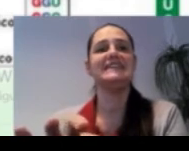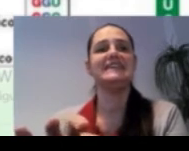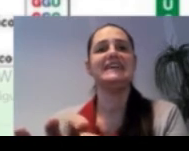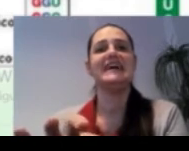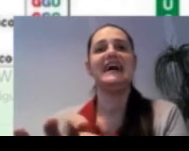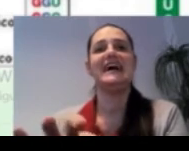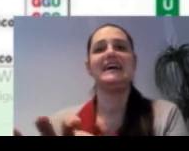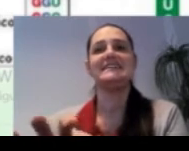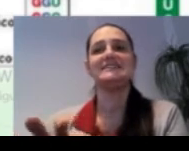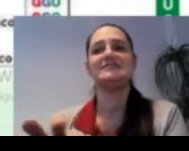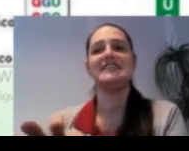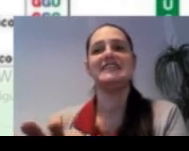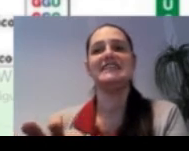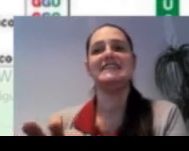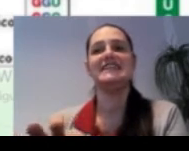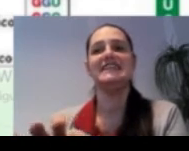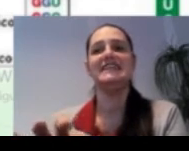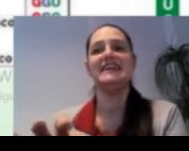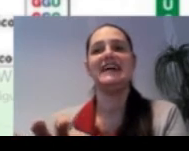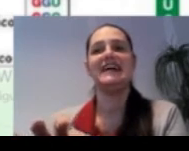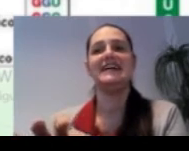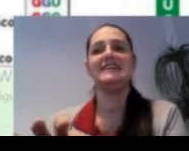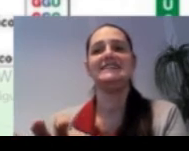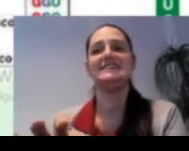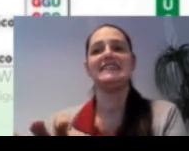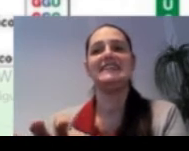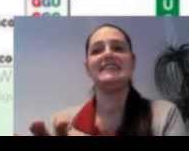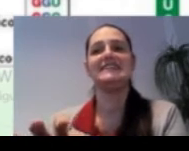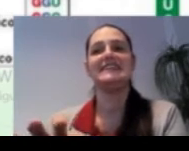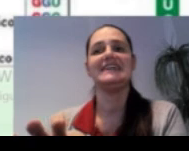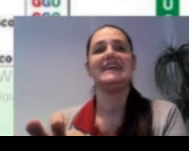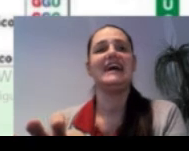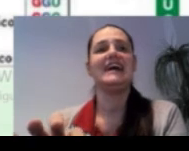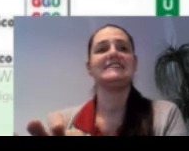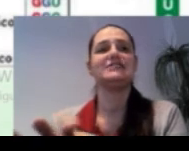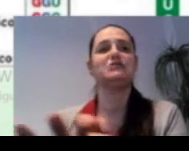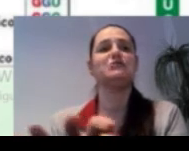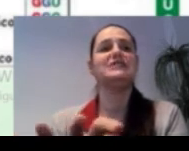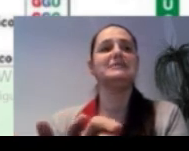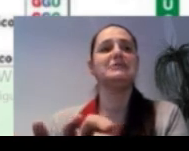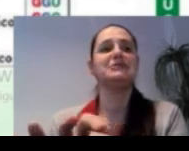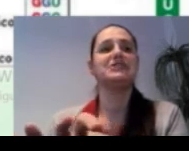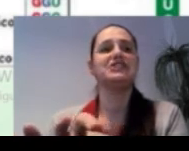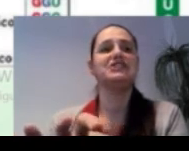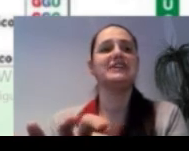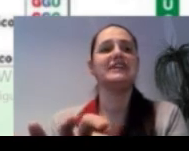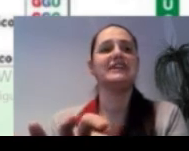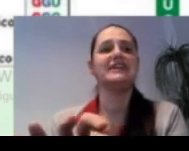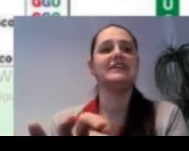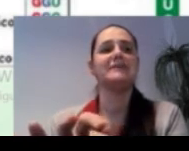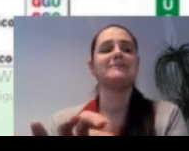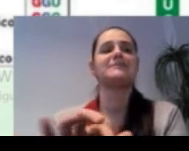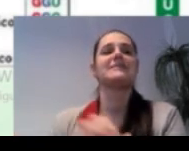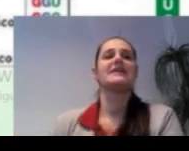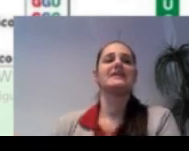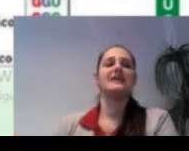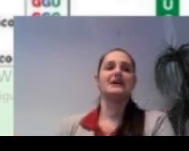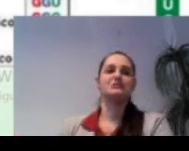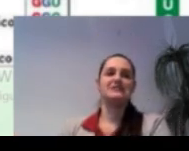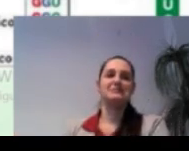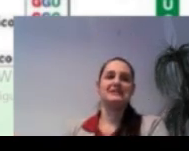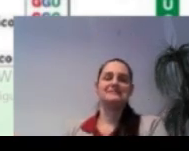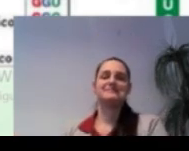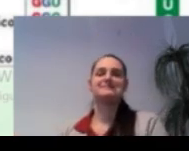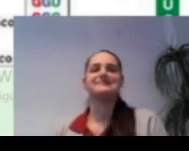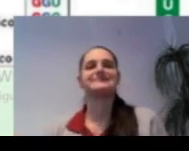primeira letra, A, segunda letra, A, terceira letra, ácido glutâmico, a gente tem aqui